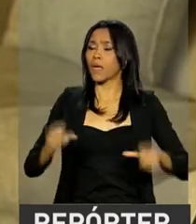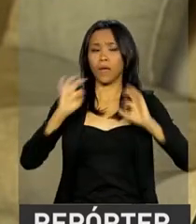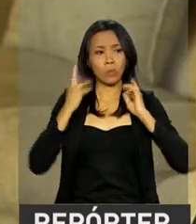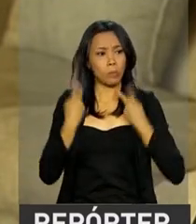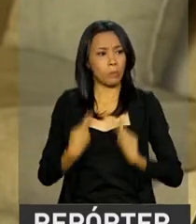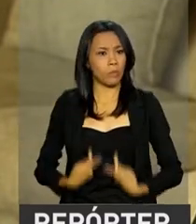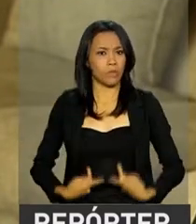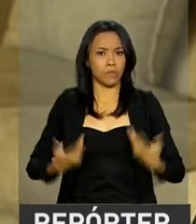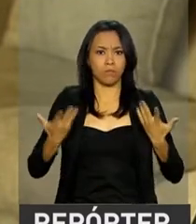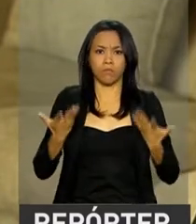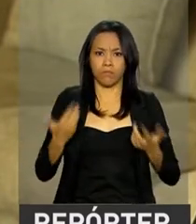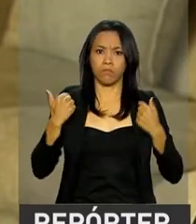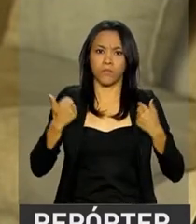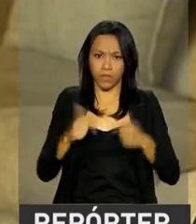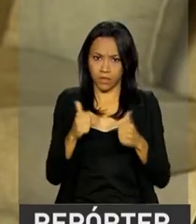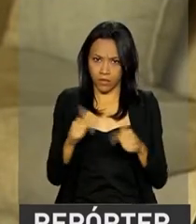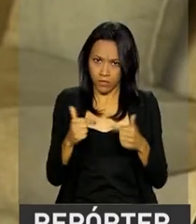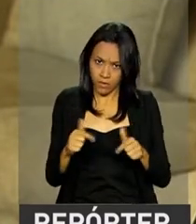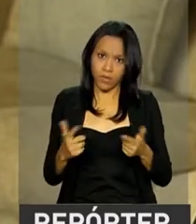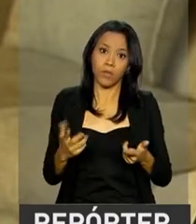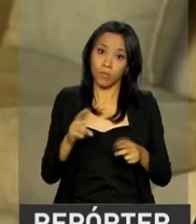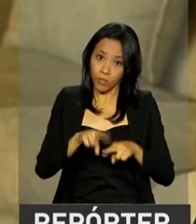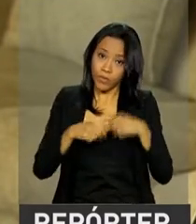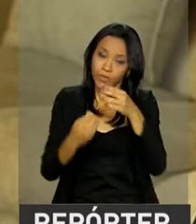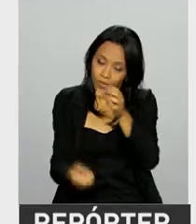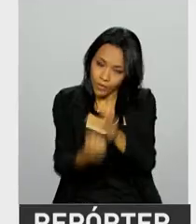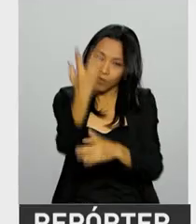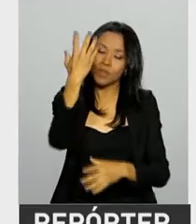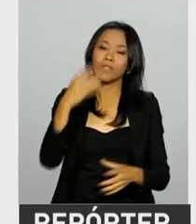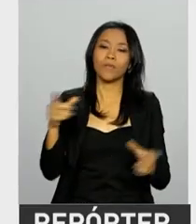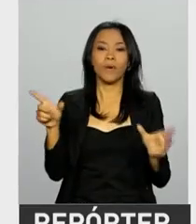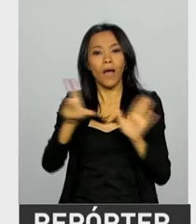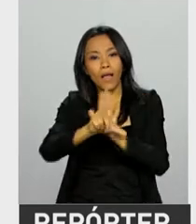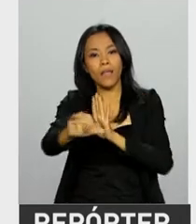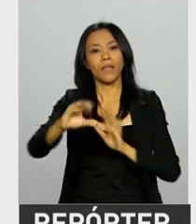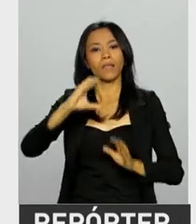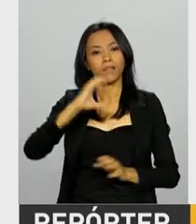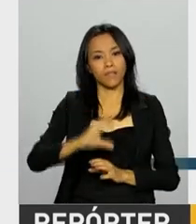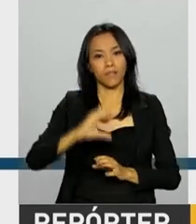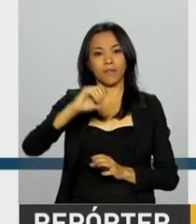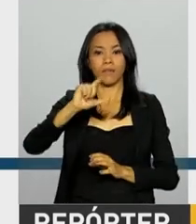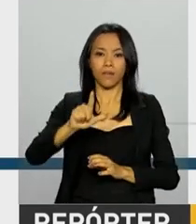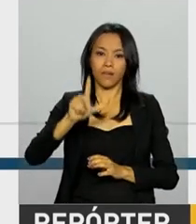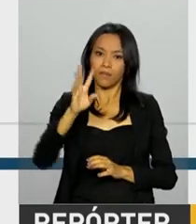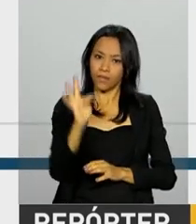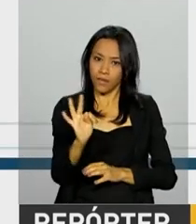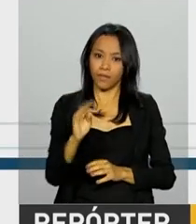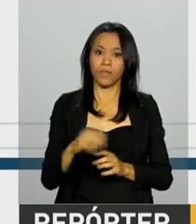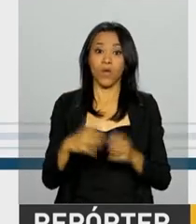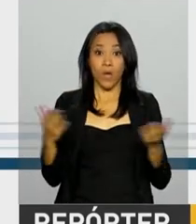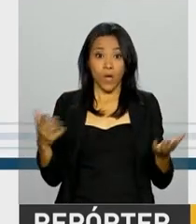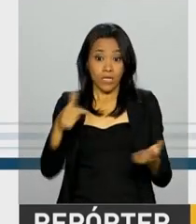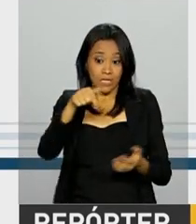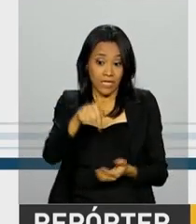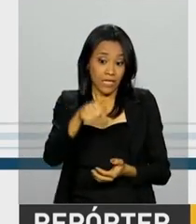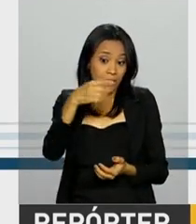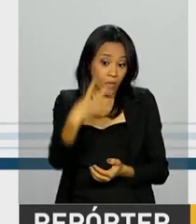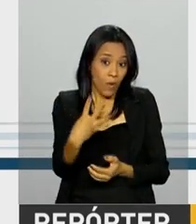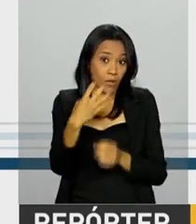mais civilizada. E a CLT surgiu dentro desse contexto. 74 anos separam o país de hoje do Brasil